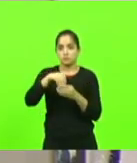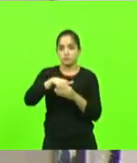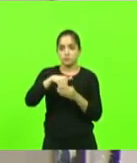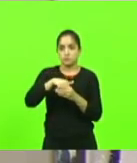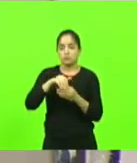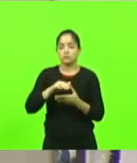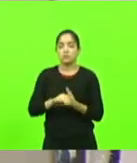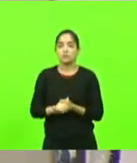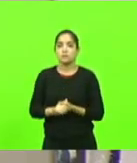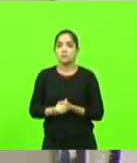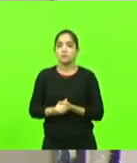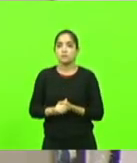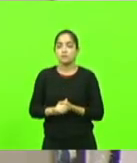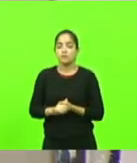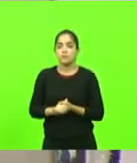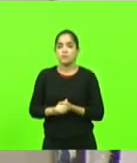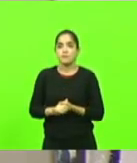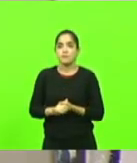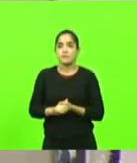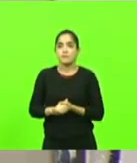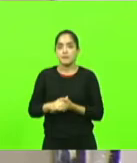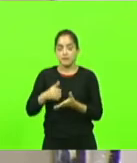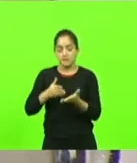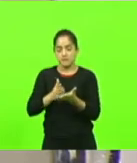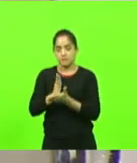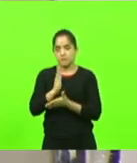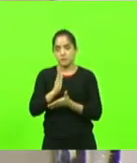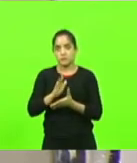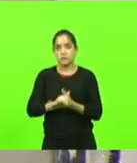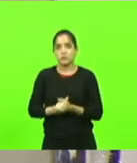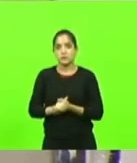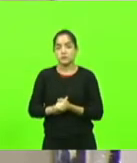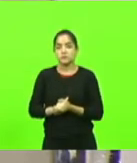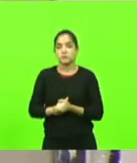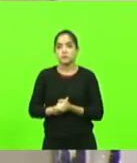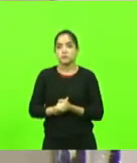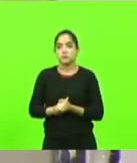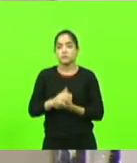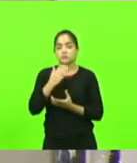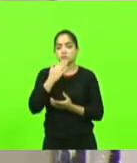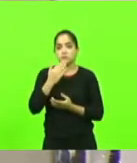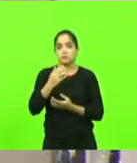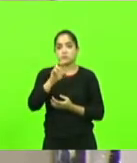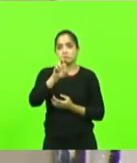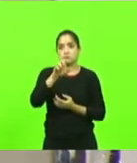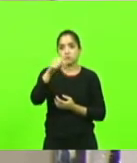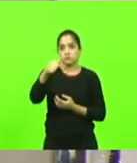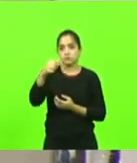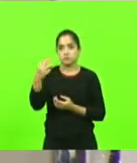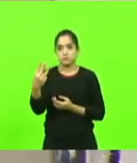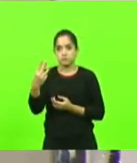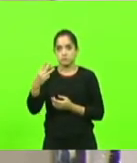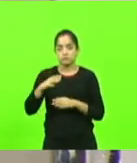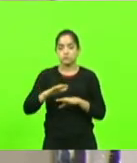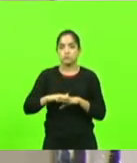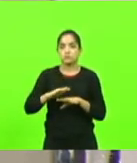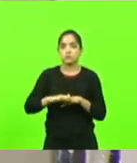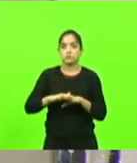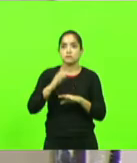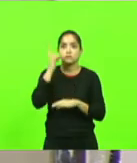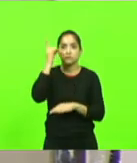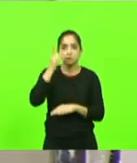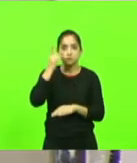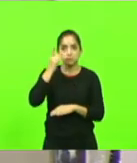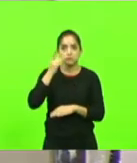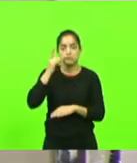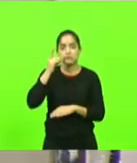votação. Deputados que aprovam, permaneçam como se encontra. Aprovado por unanimidade. Pedido de informação 573, autor deputado Milton Obos,